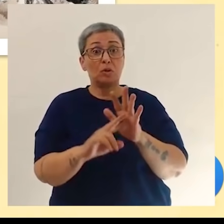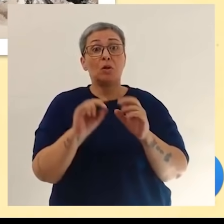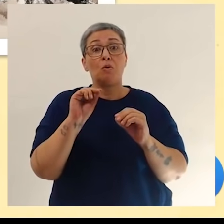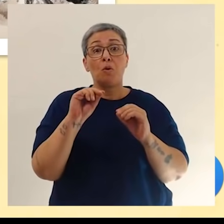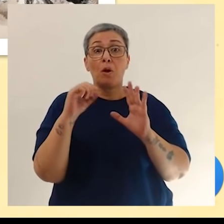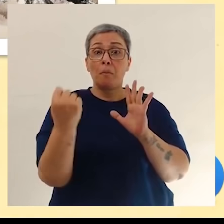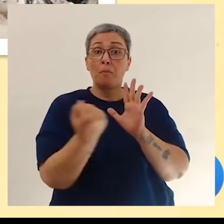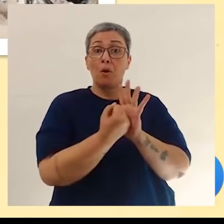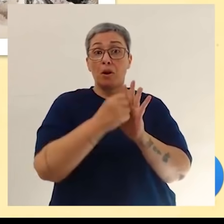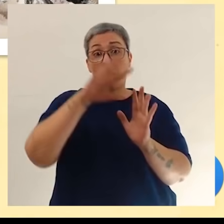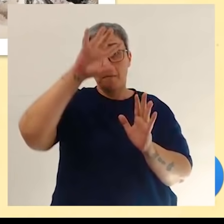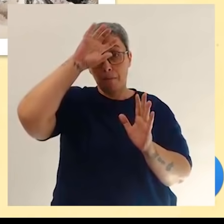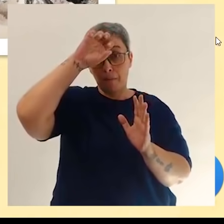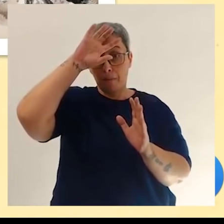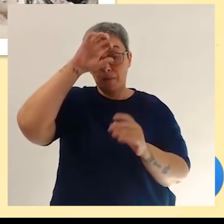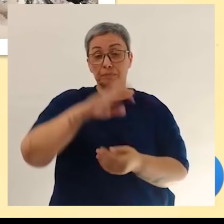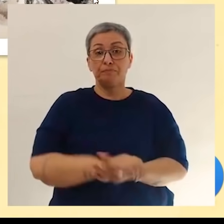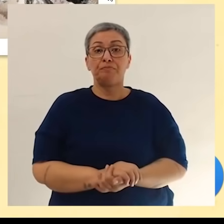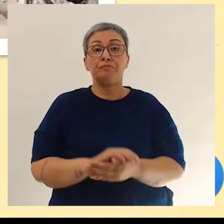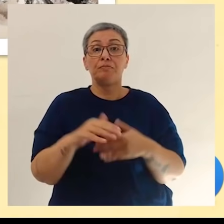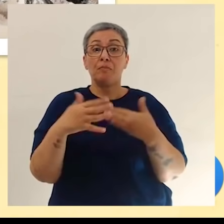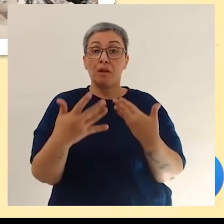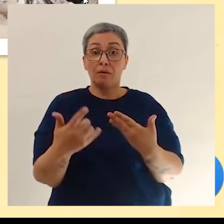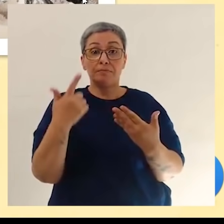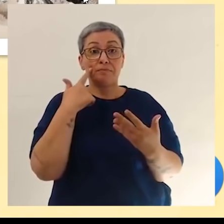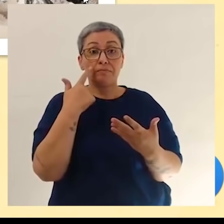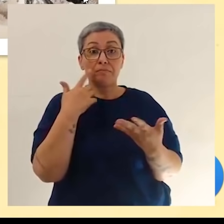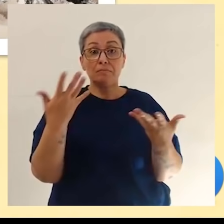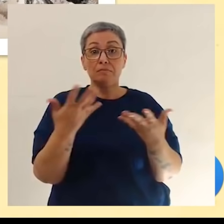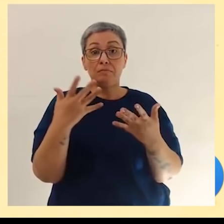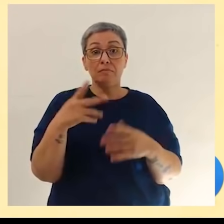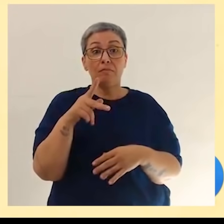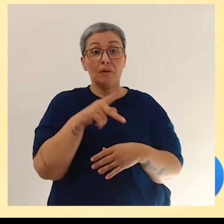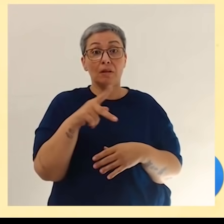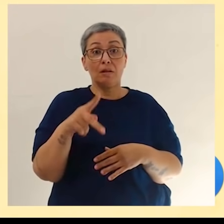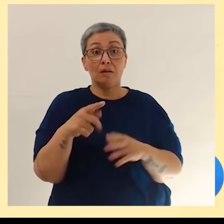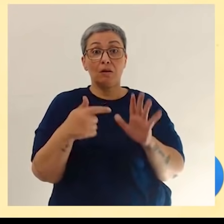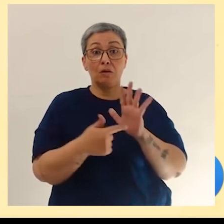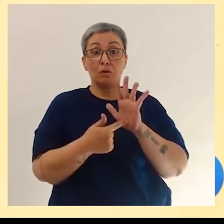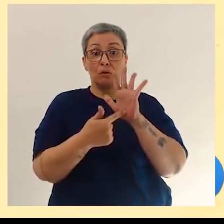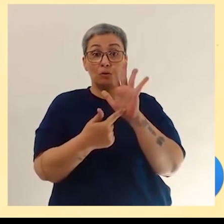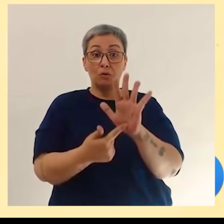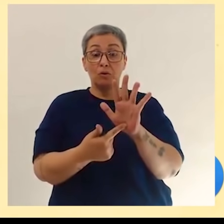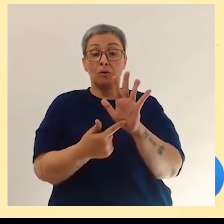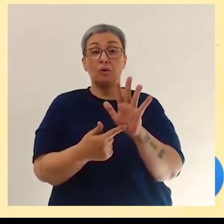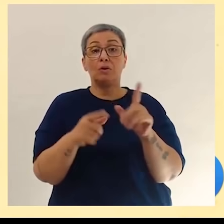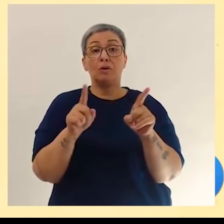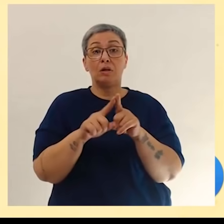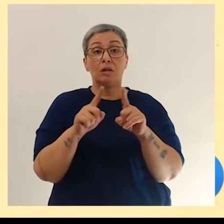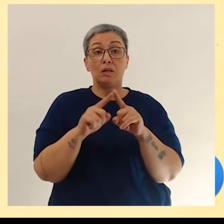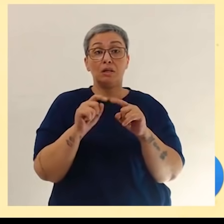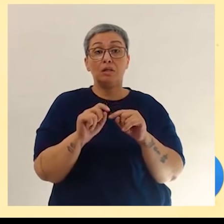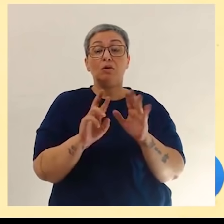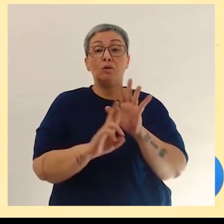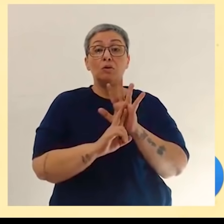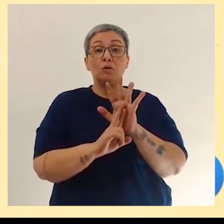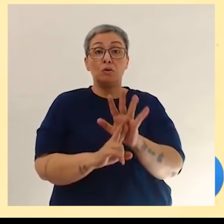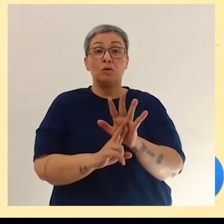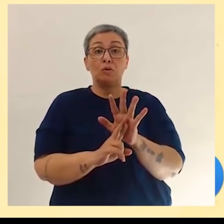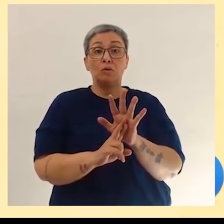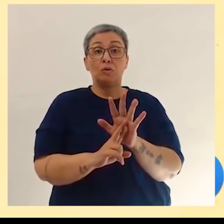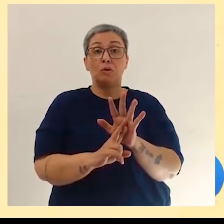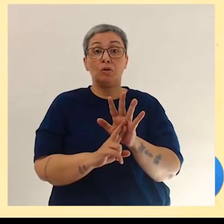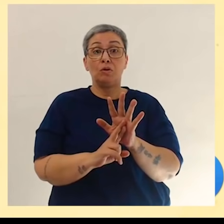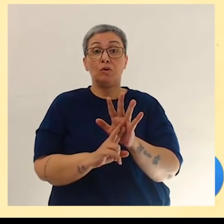representar um marco de memória. Então, aqui a Pro está trazendo uma